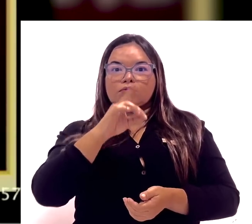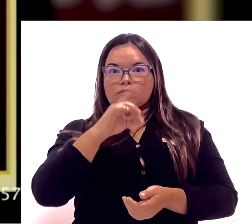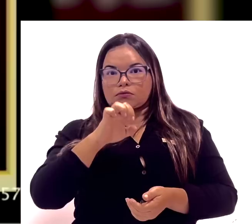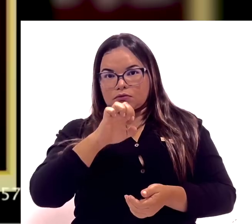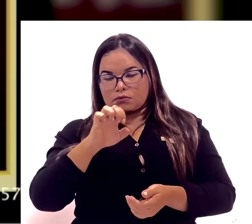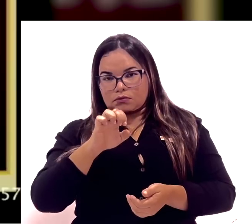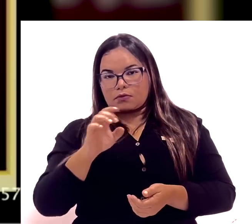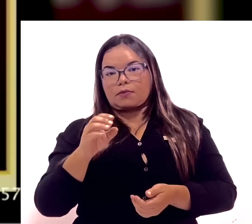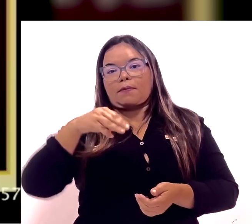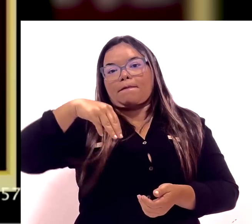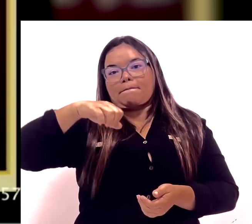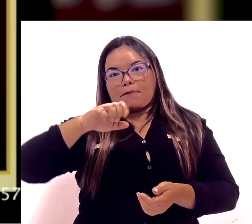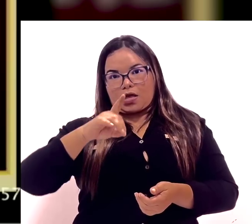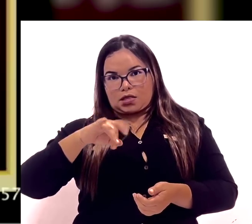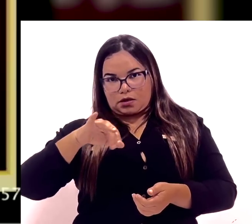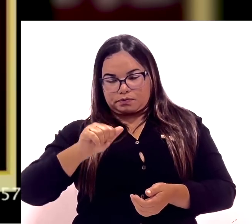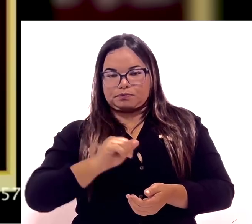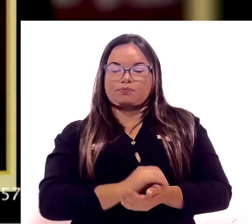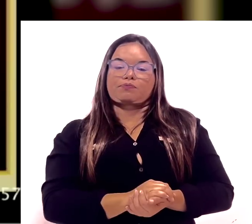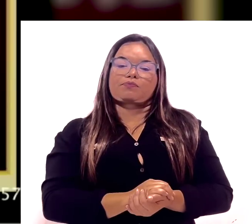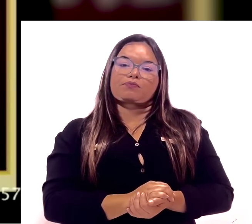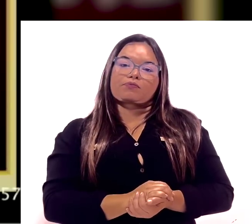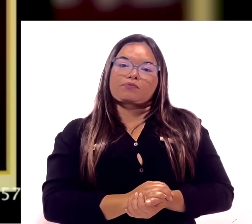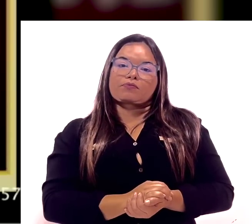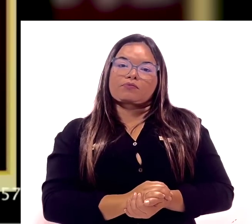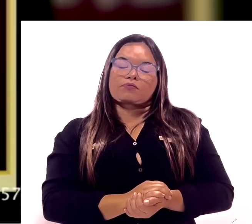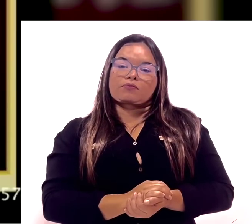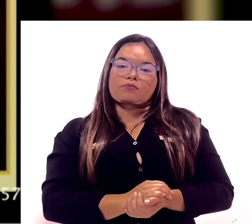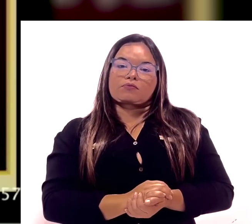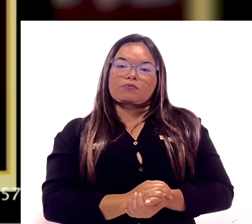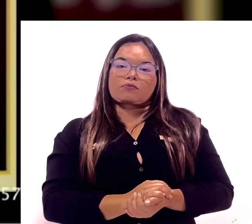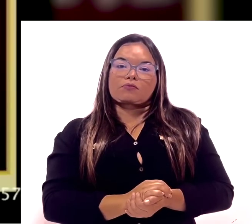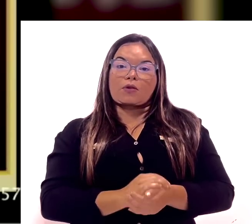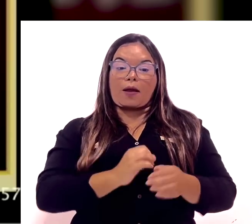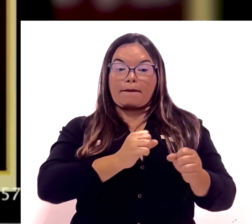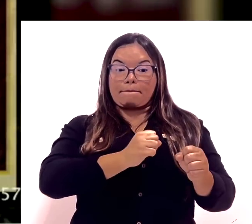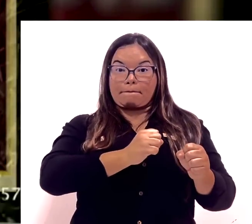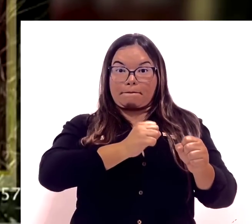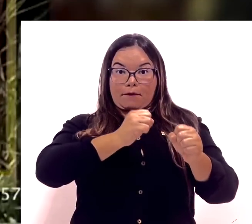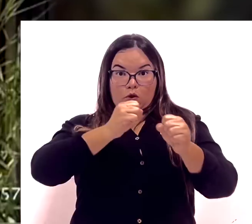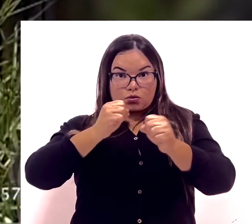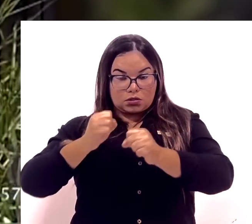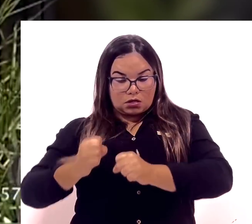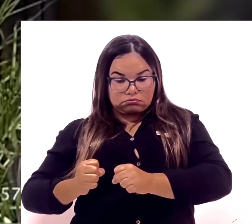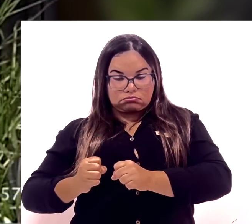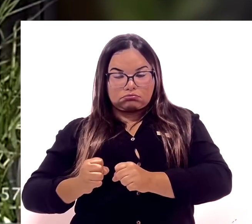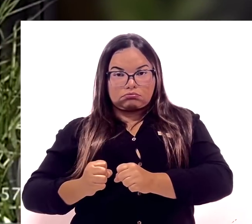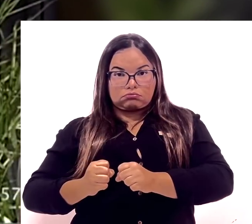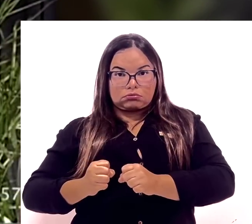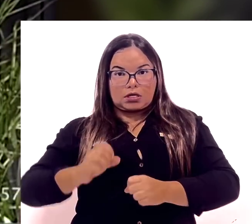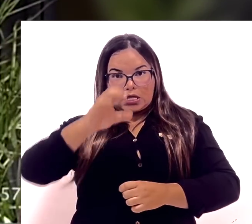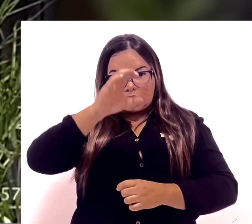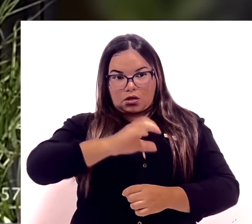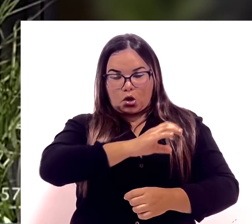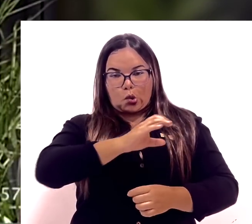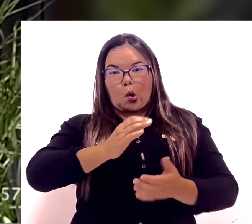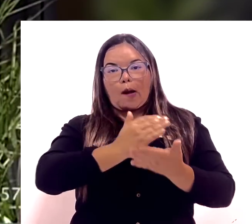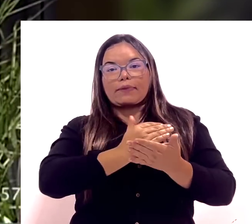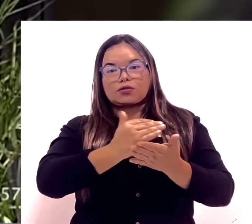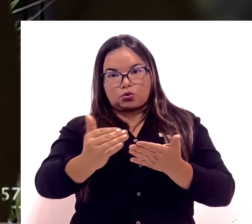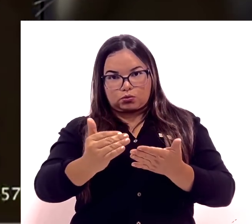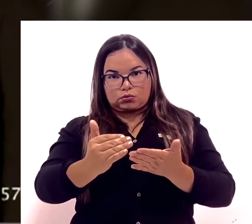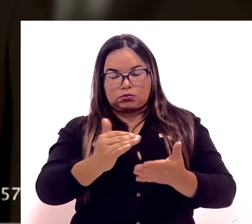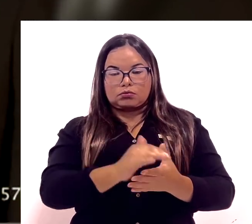sob a proteção militar de Belisário. Portanto, do poder do chifre pequeno assumiu a sua autoridade